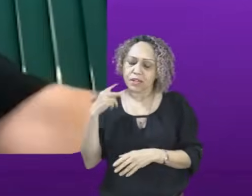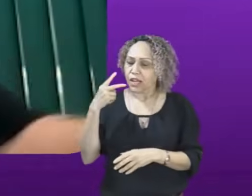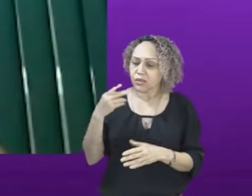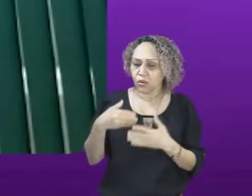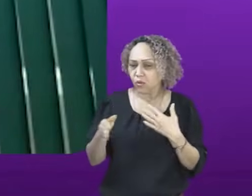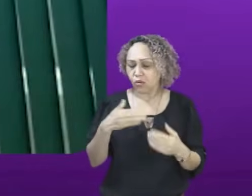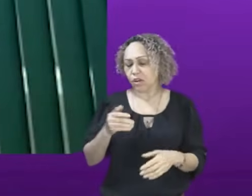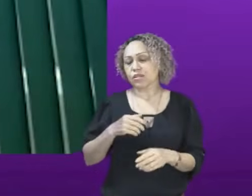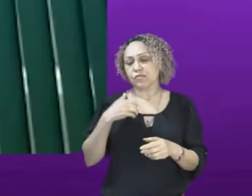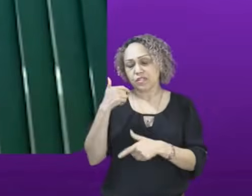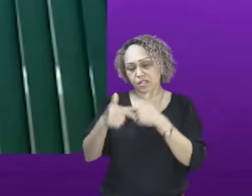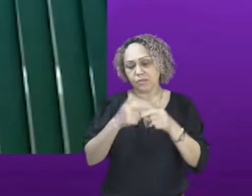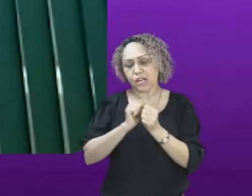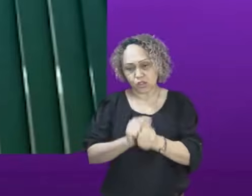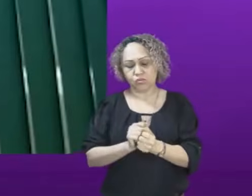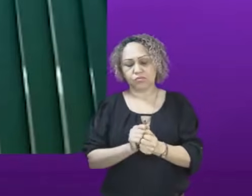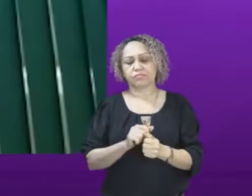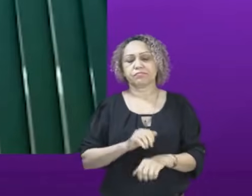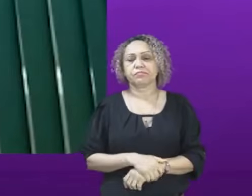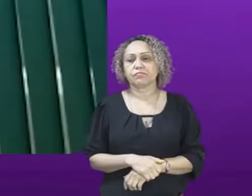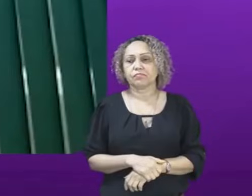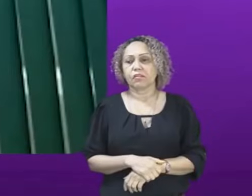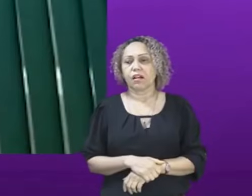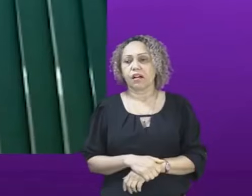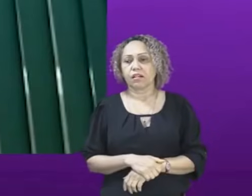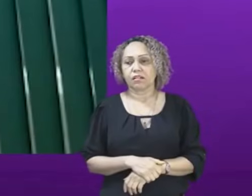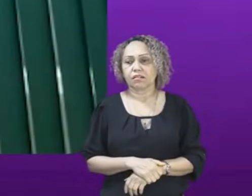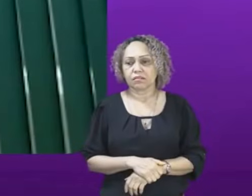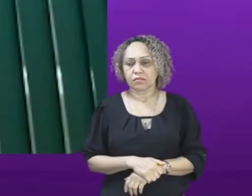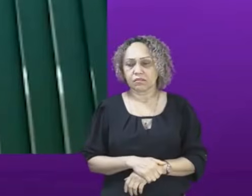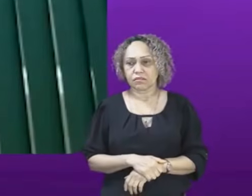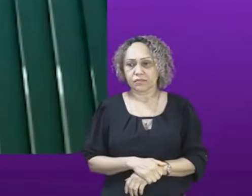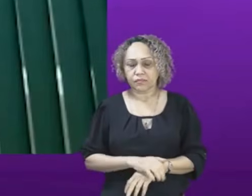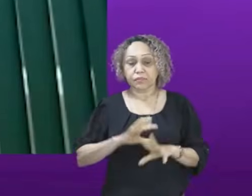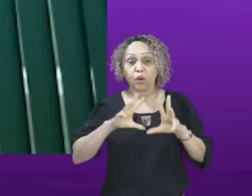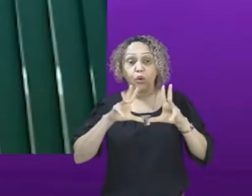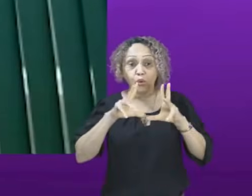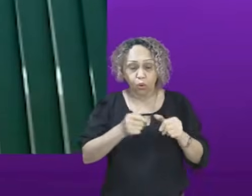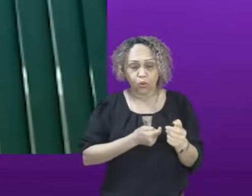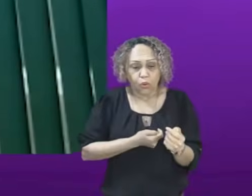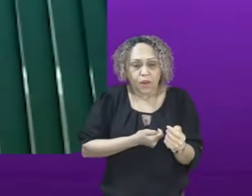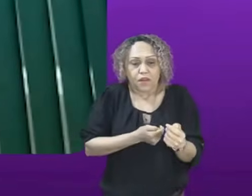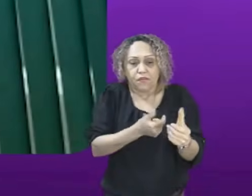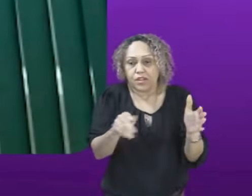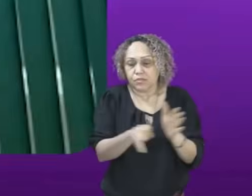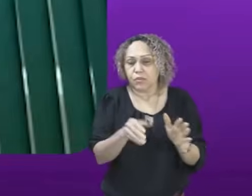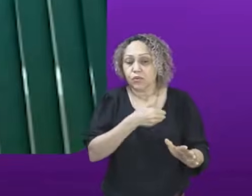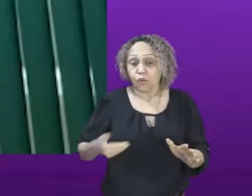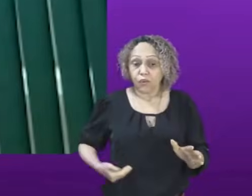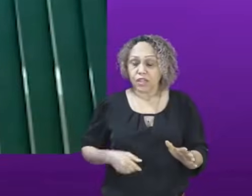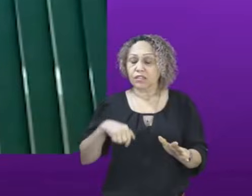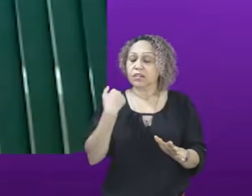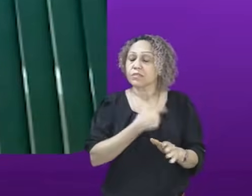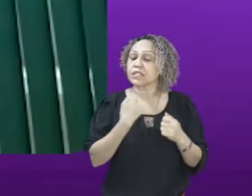A gente precisa fazer todos os benefícios do governo chegar na ponta. E quem